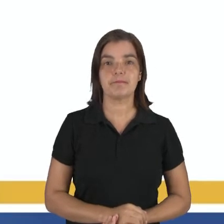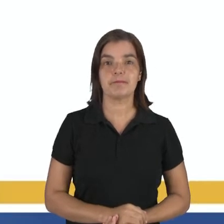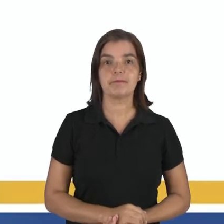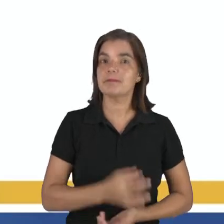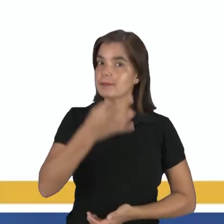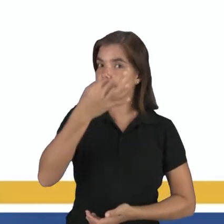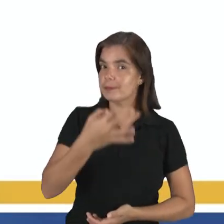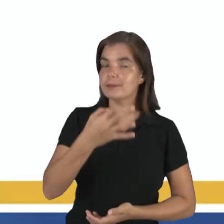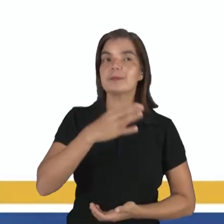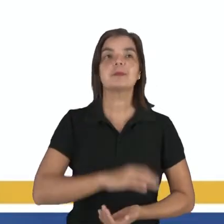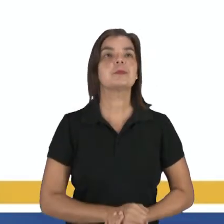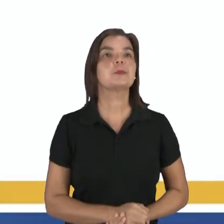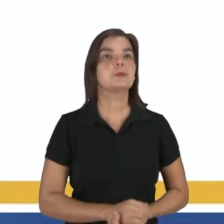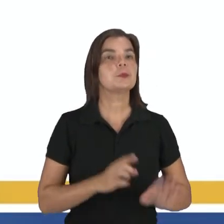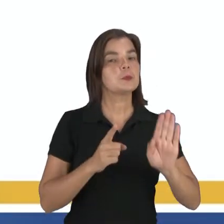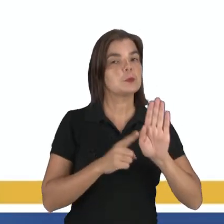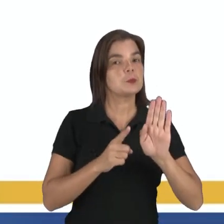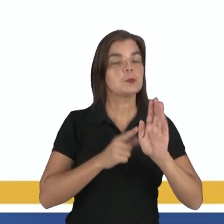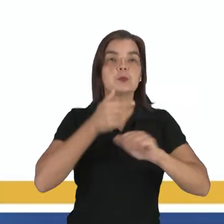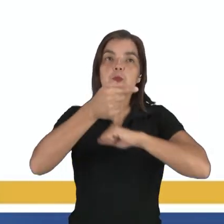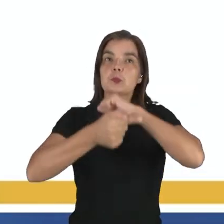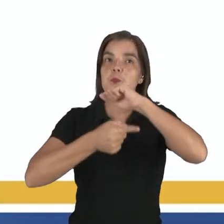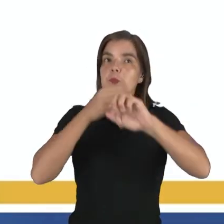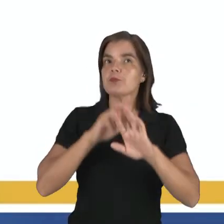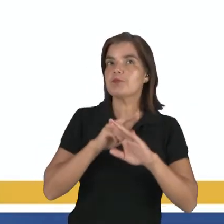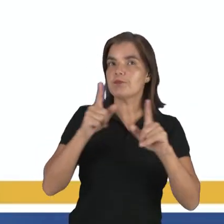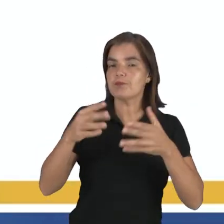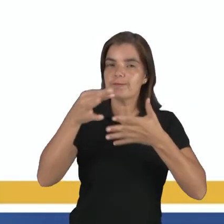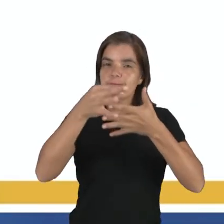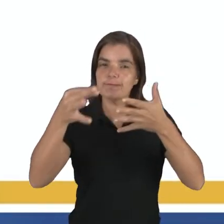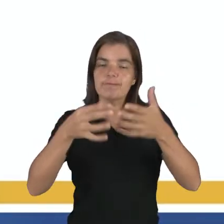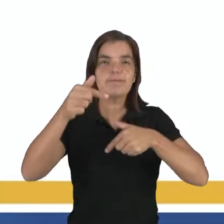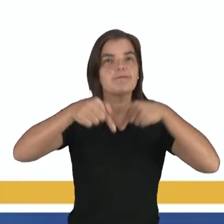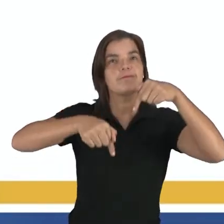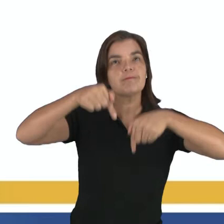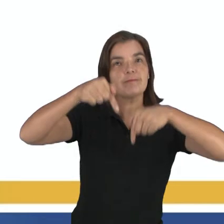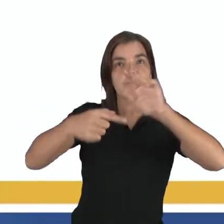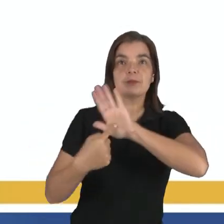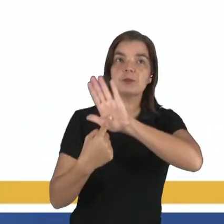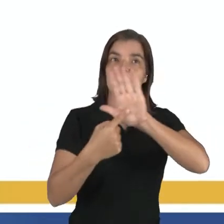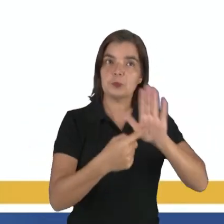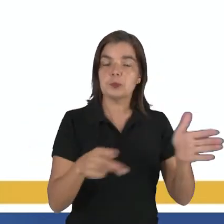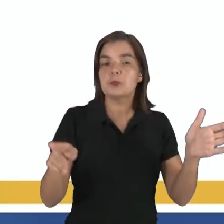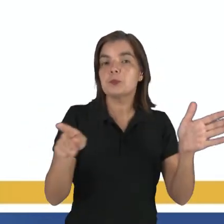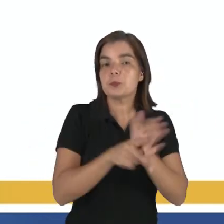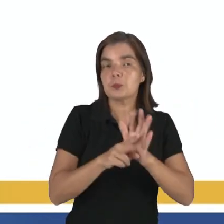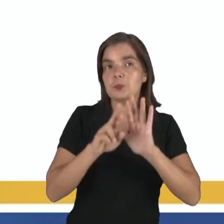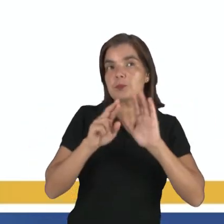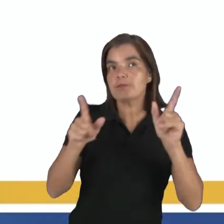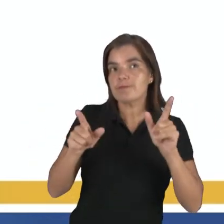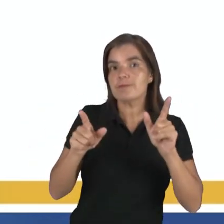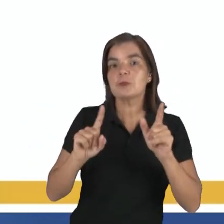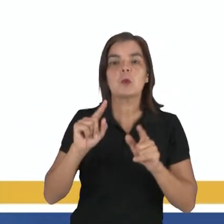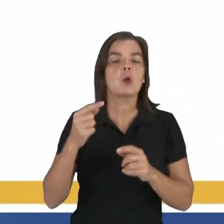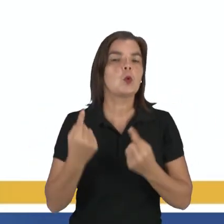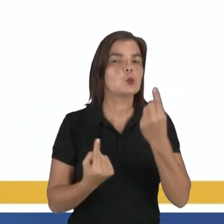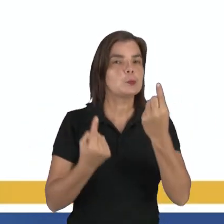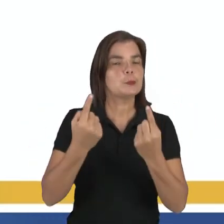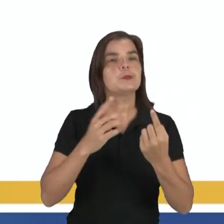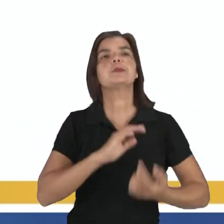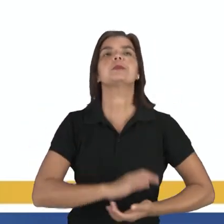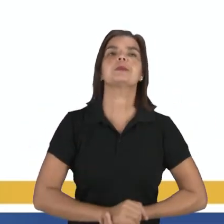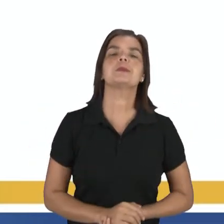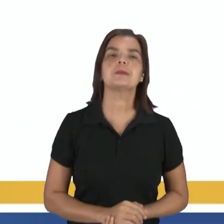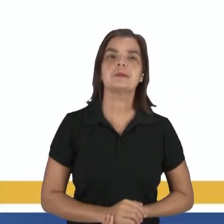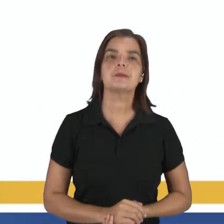está correta. Os átomos de diferentes elementos químicos apresentam propriedades diferentes uns